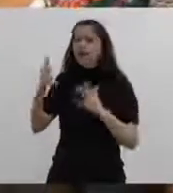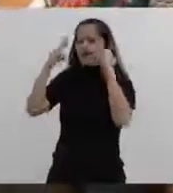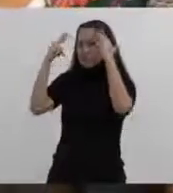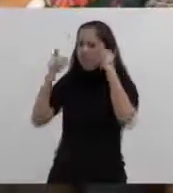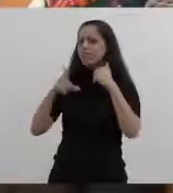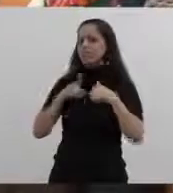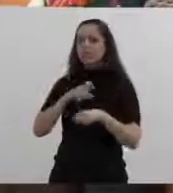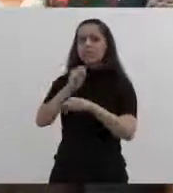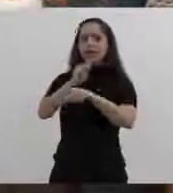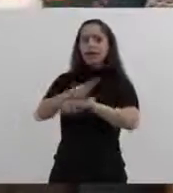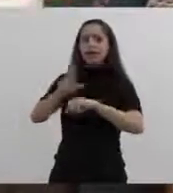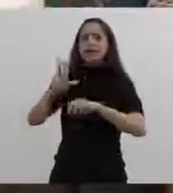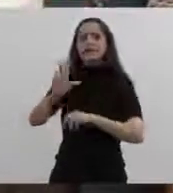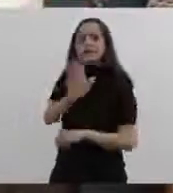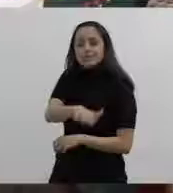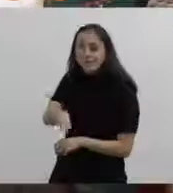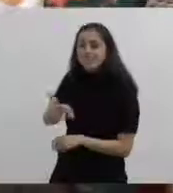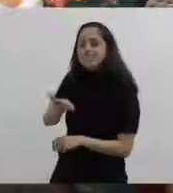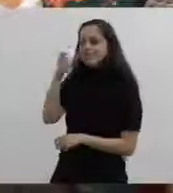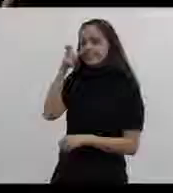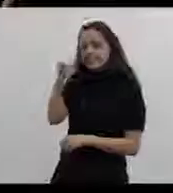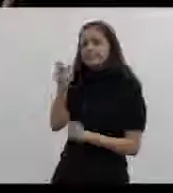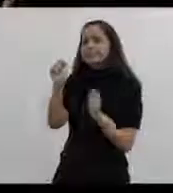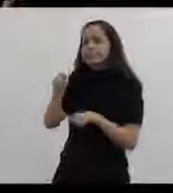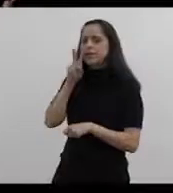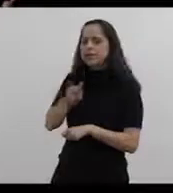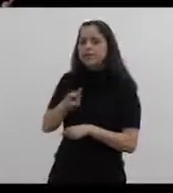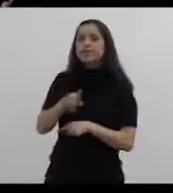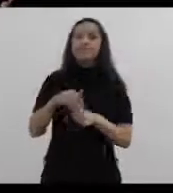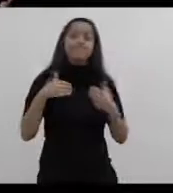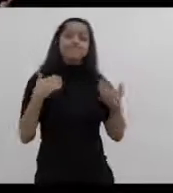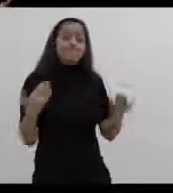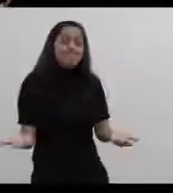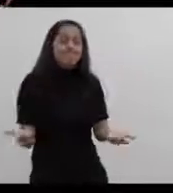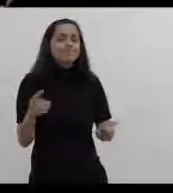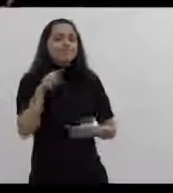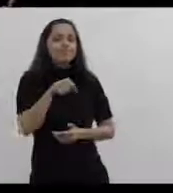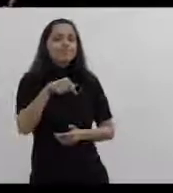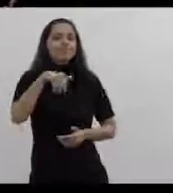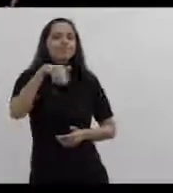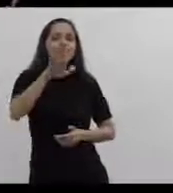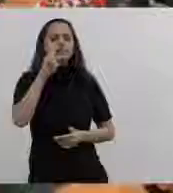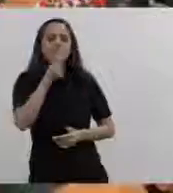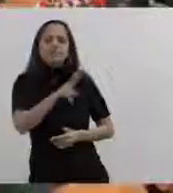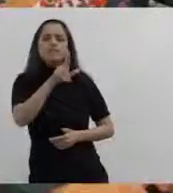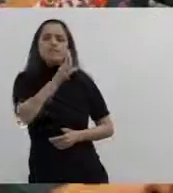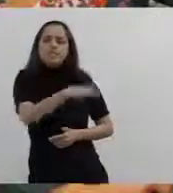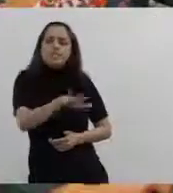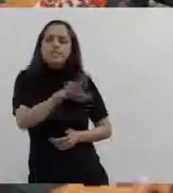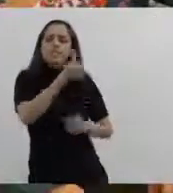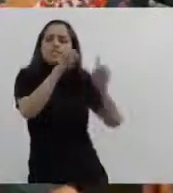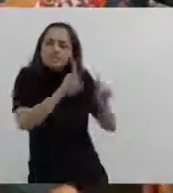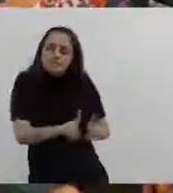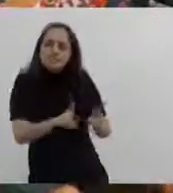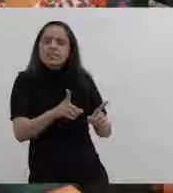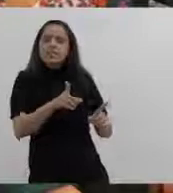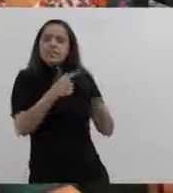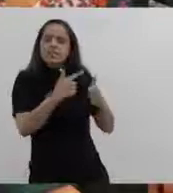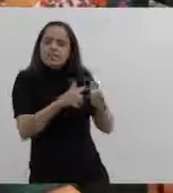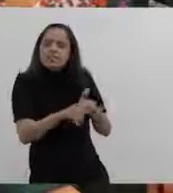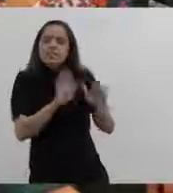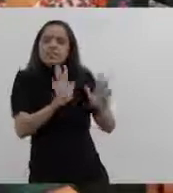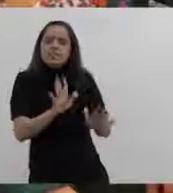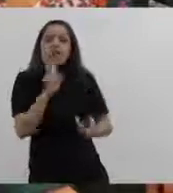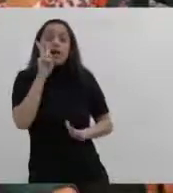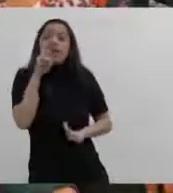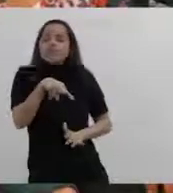as escolas comuns devem receber os meninos. Martim. Essa atitude que precisa ser tomada perante as deficiências, o acompanhamento que